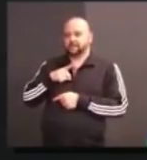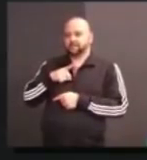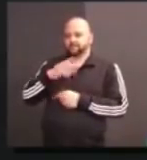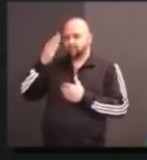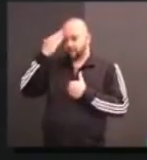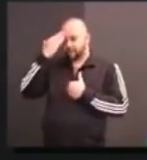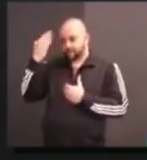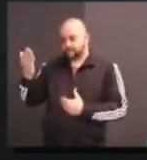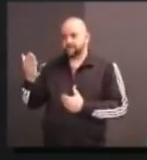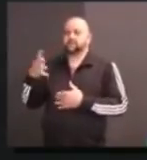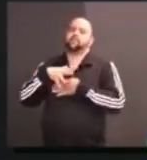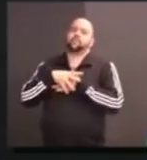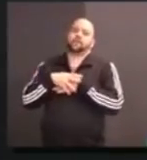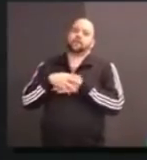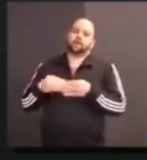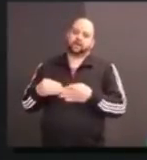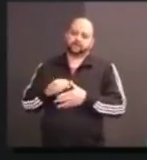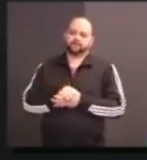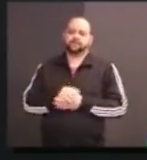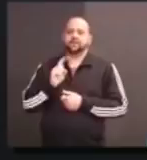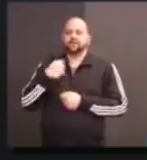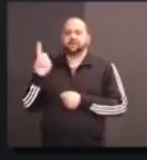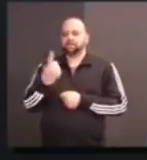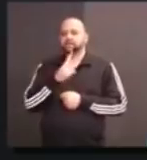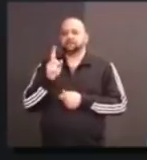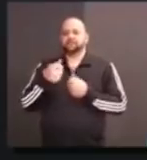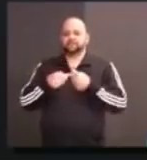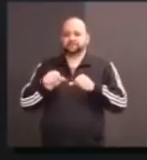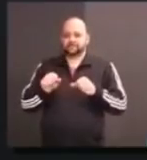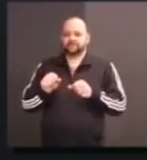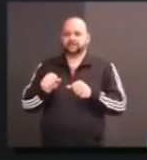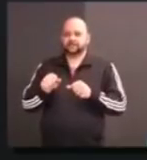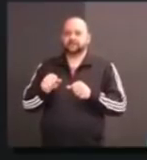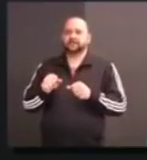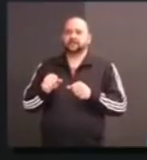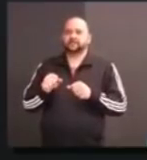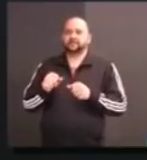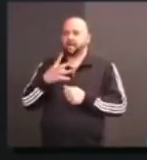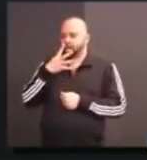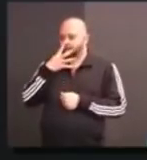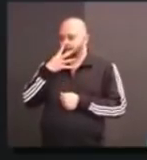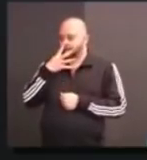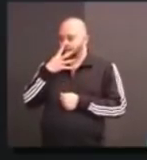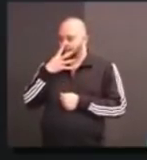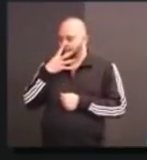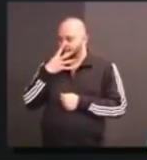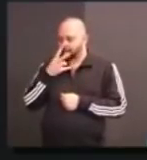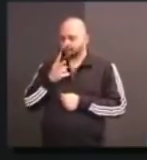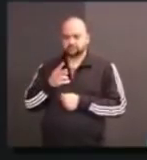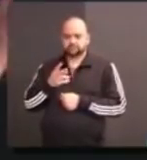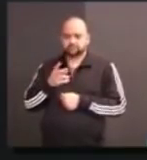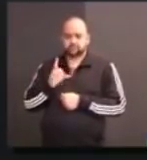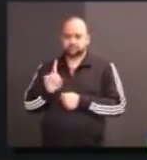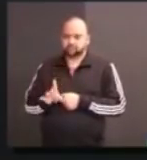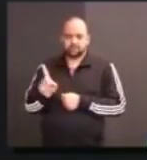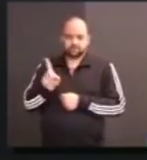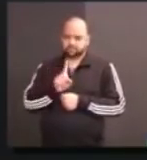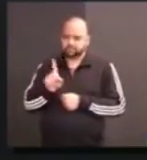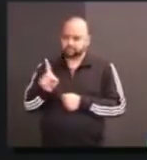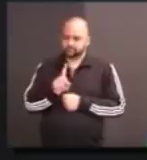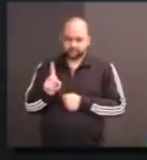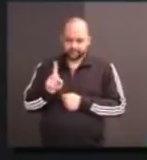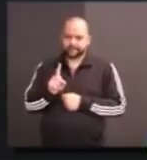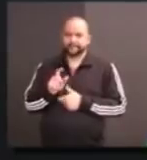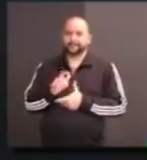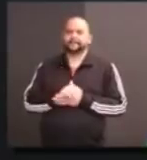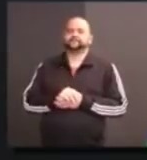nosso carinho. Nós não estamos aqui para idolatrar Chico Xavier. Quando nós fizemos o primeiro encontro em Uberaba,